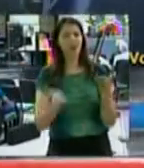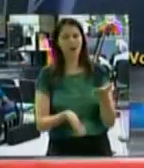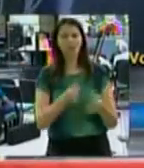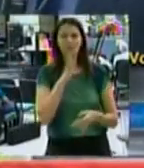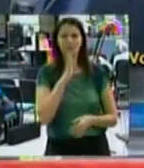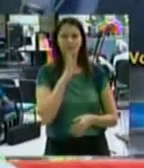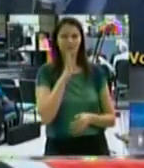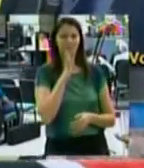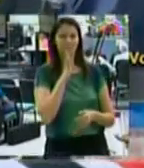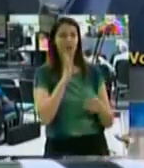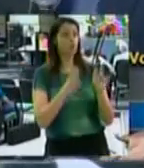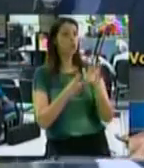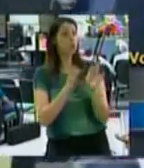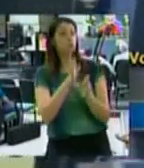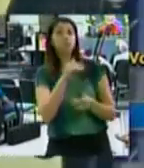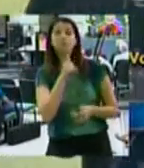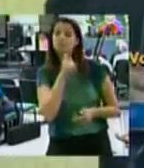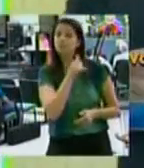Jesus diz: